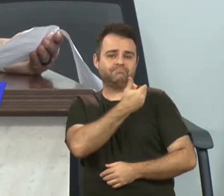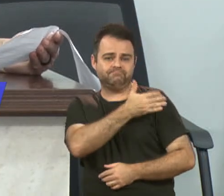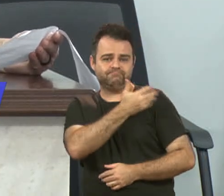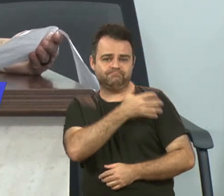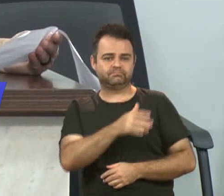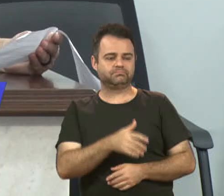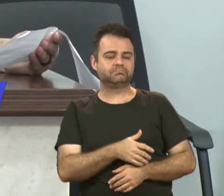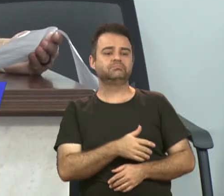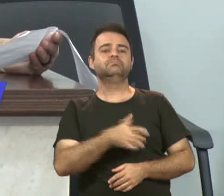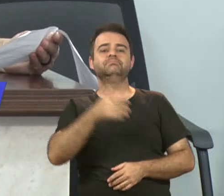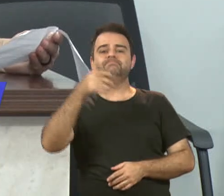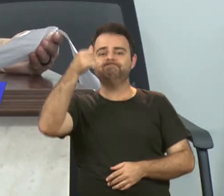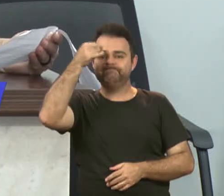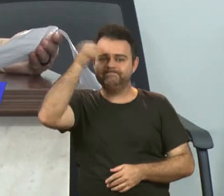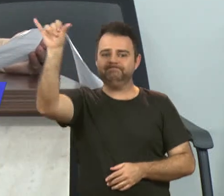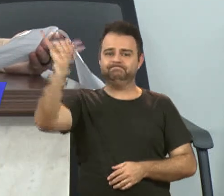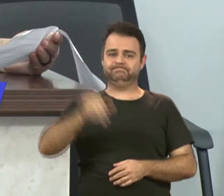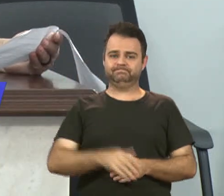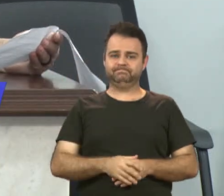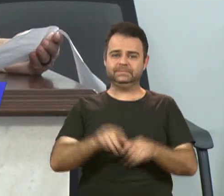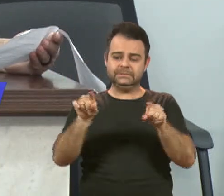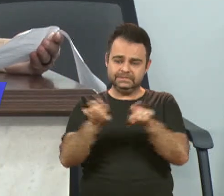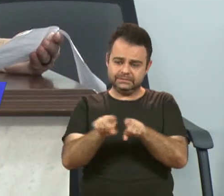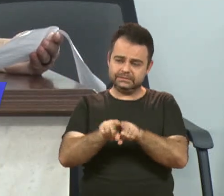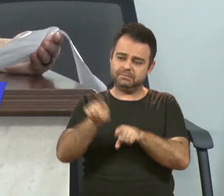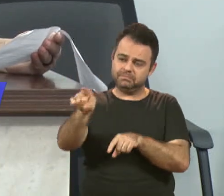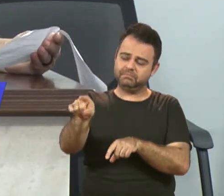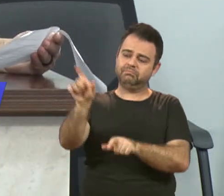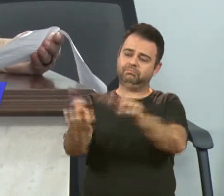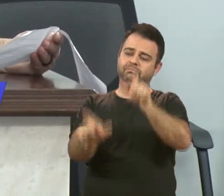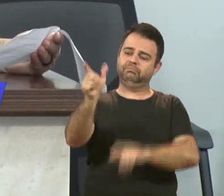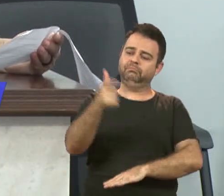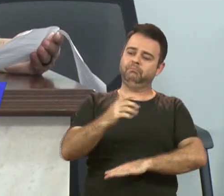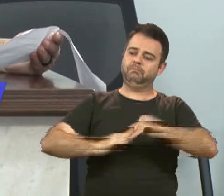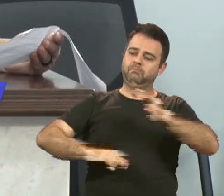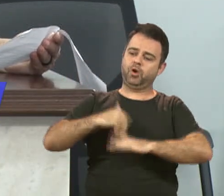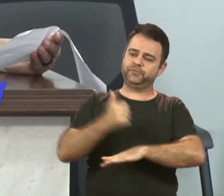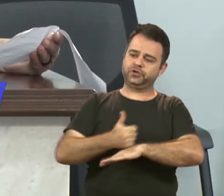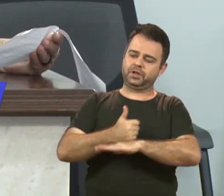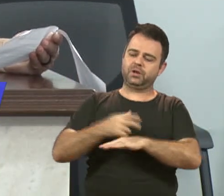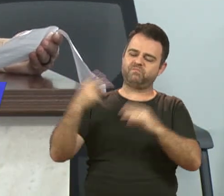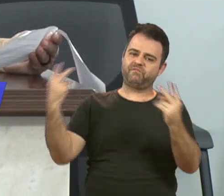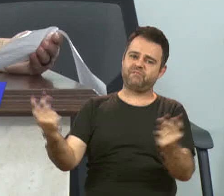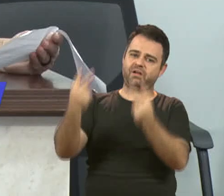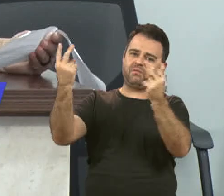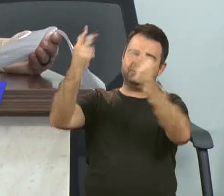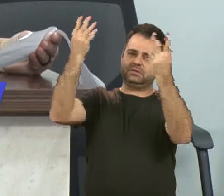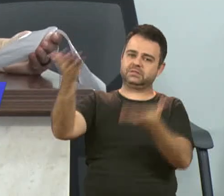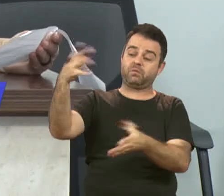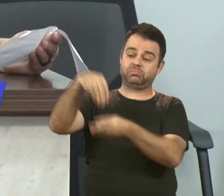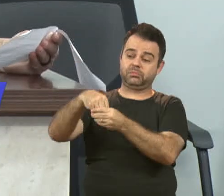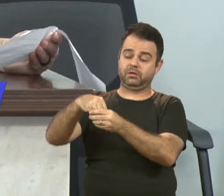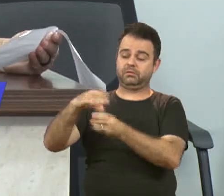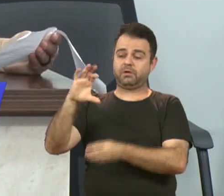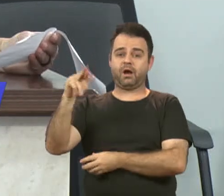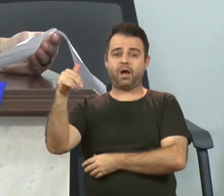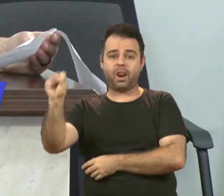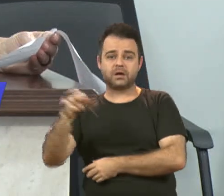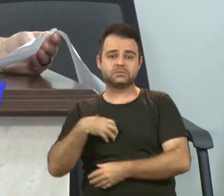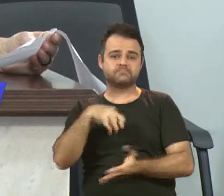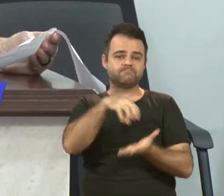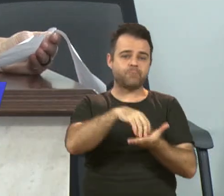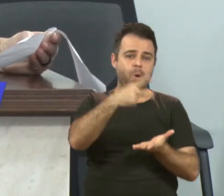de serviço e valorizar os profissionais que estão na ponta, lá nos CRAS, lá no Centro Pop, lá no